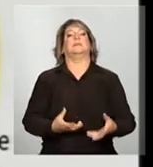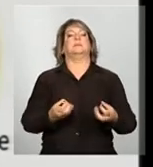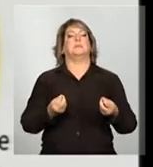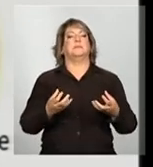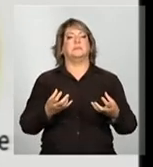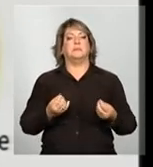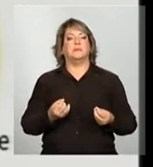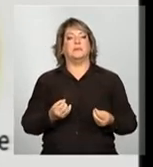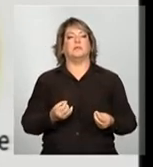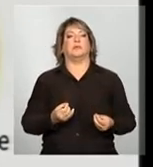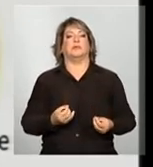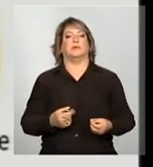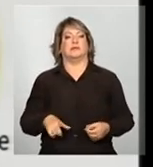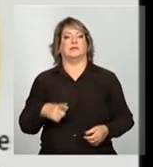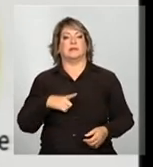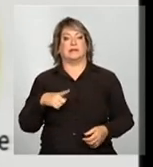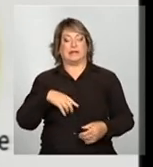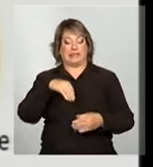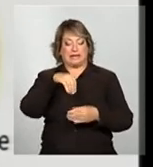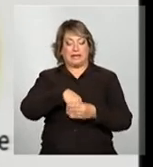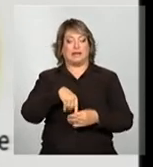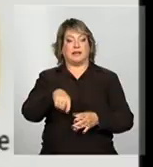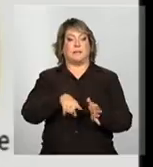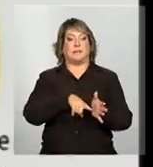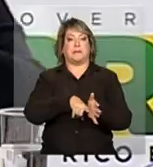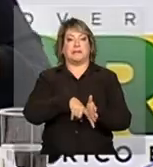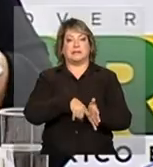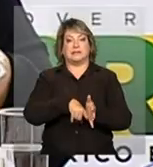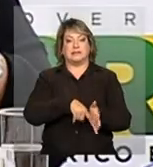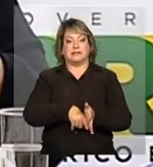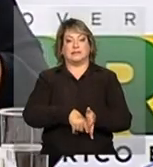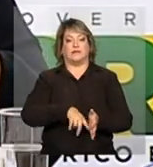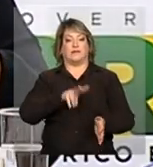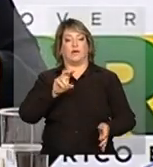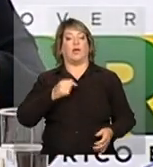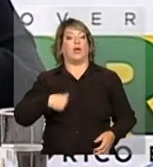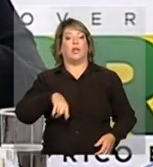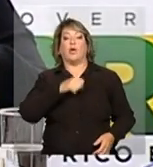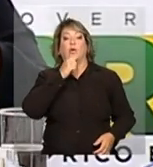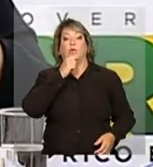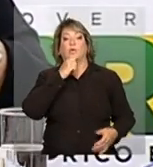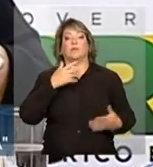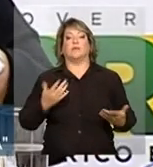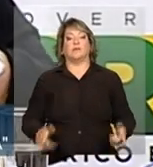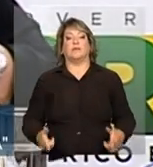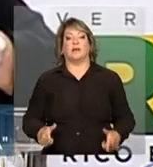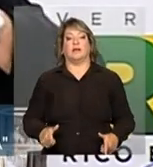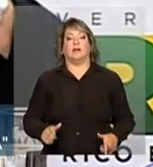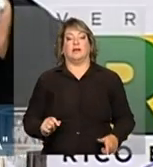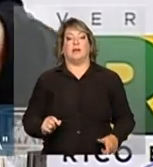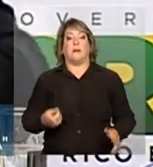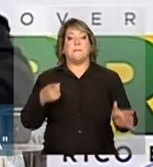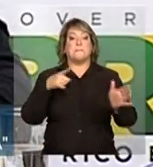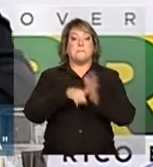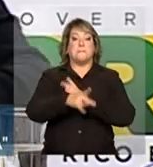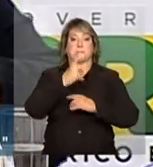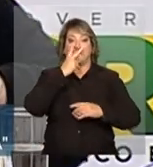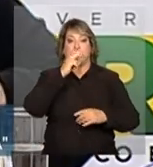consistência interna da pesquisa. Nós não tivemos perguntas que, por parecerem